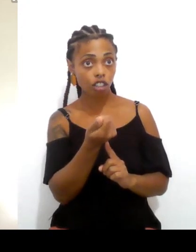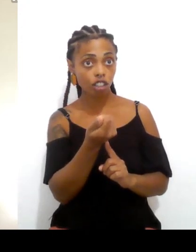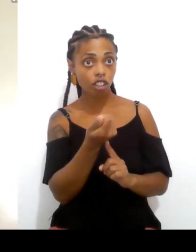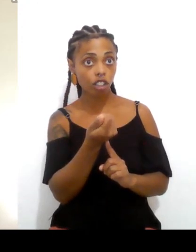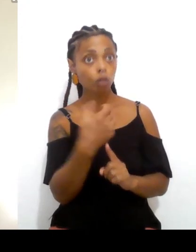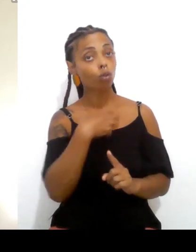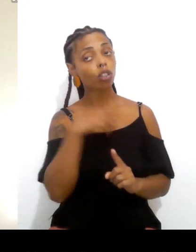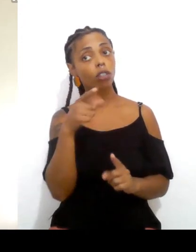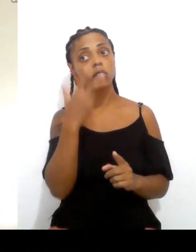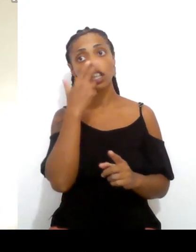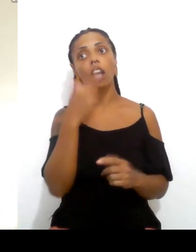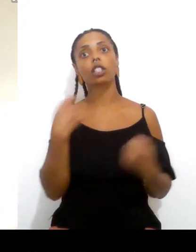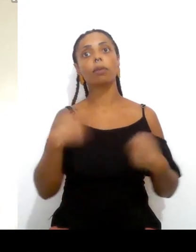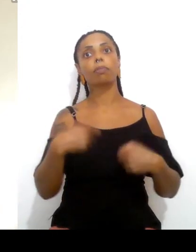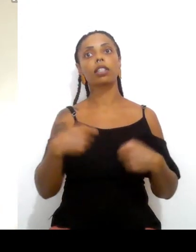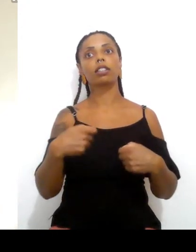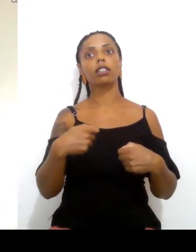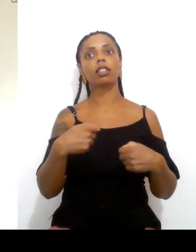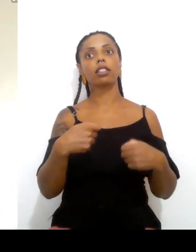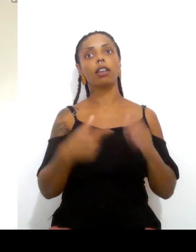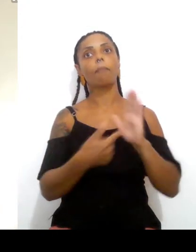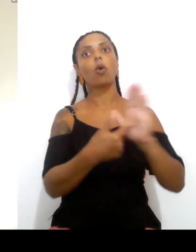que ela deve ser feita esteticamente